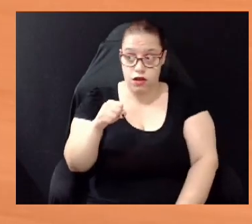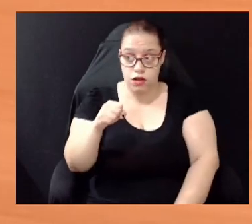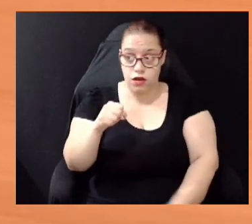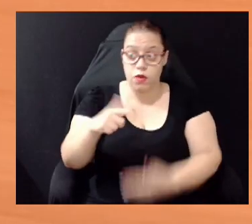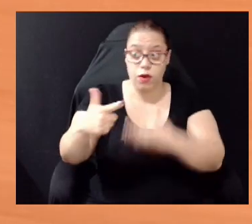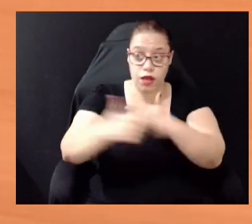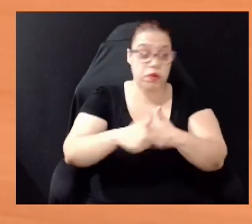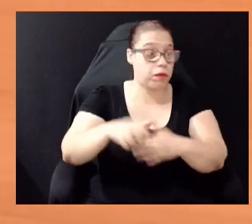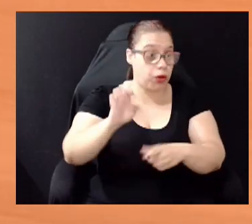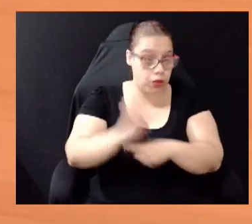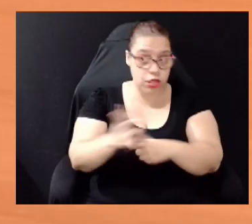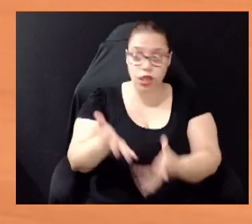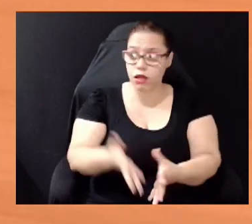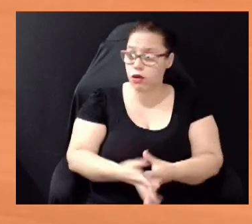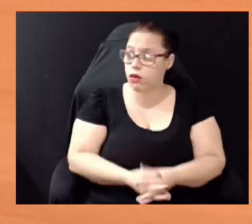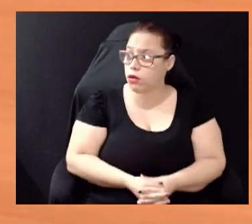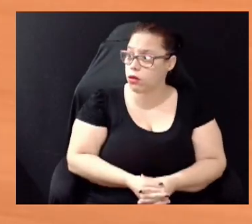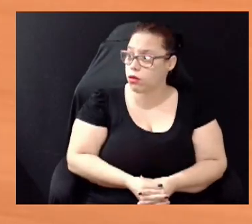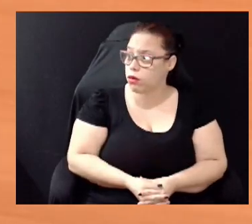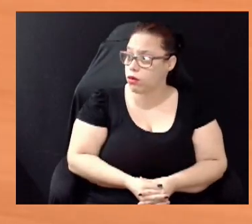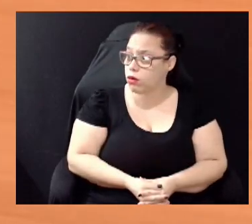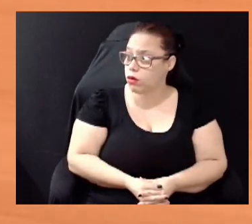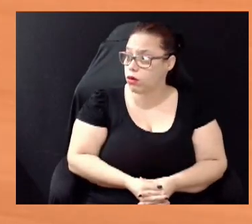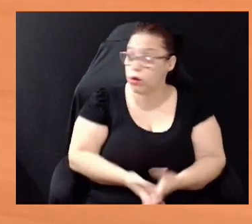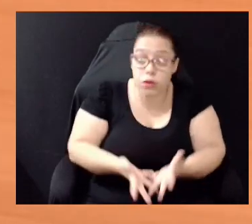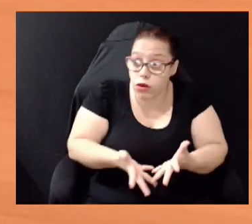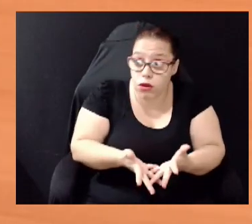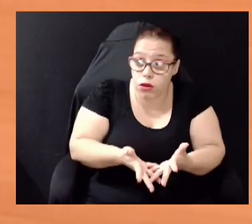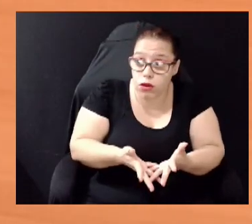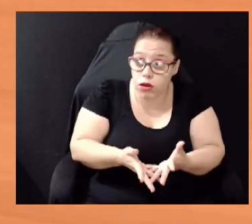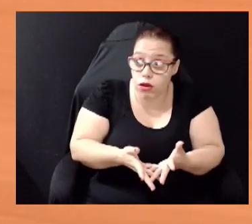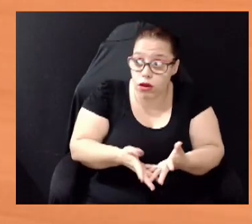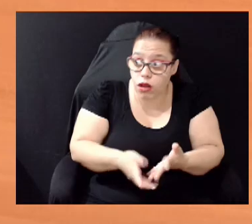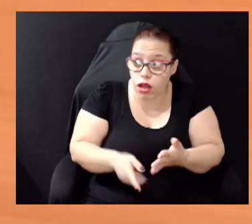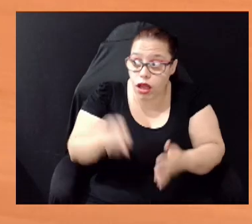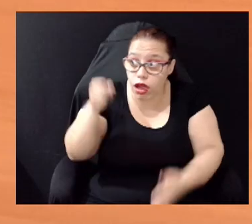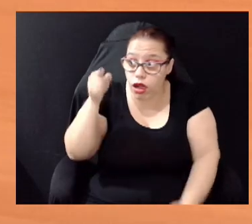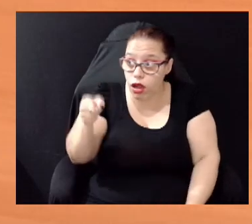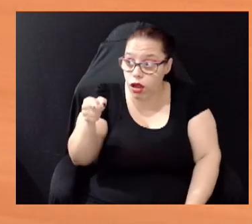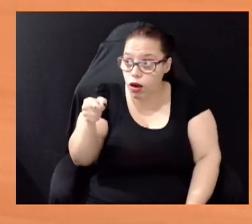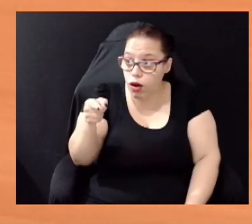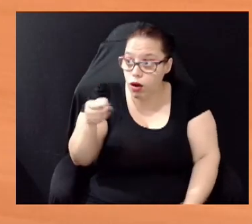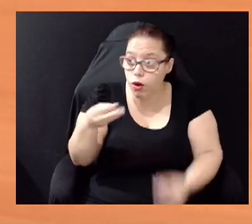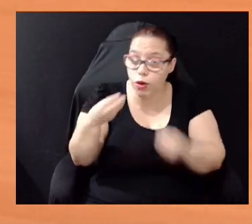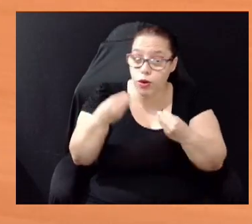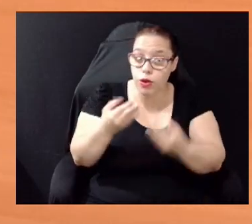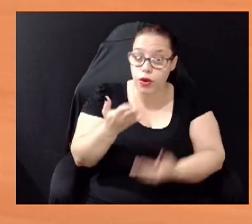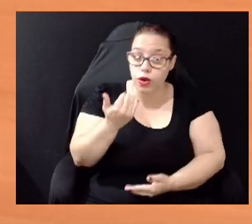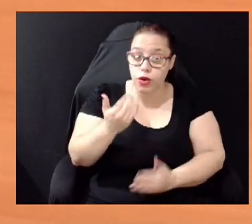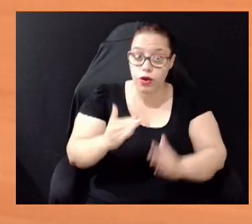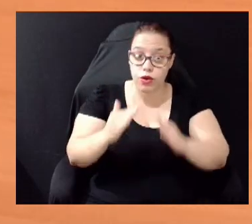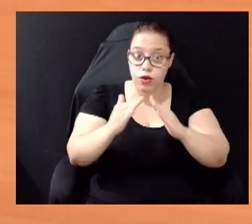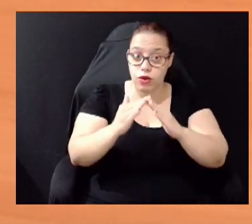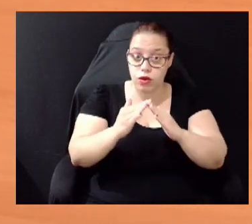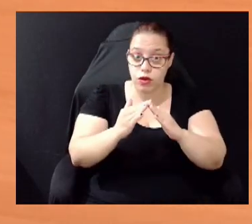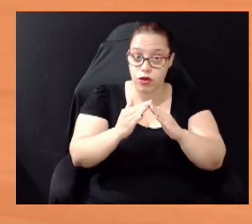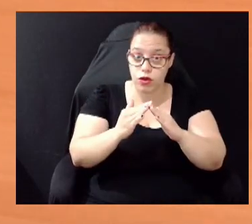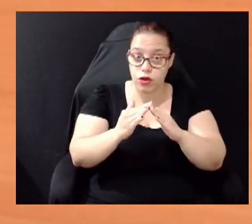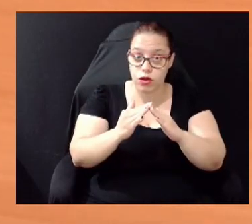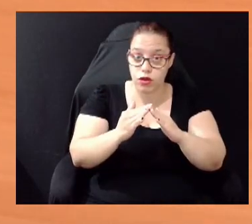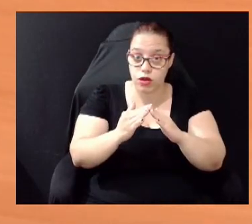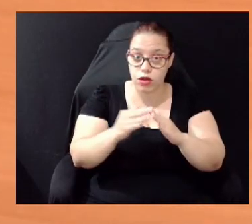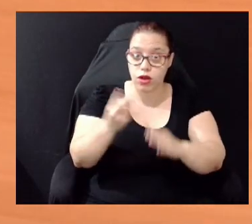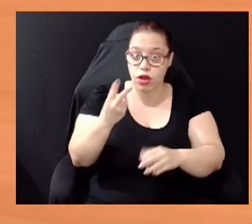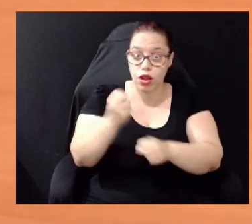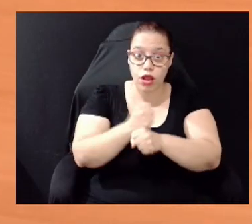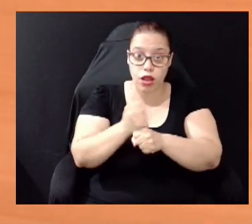ocupa para falar para o Estado que é dever dele, como que um movimento que está numa casa, numa ocupação, que não tem, há 2 anos não tem